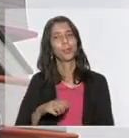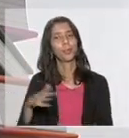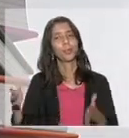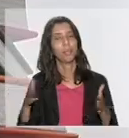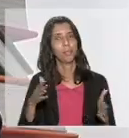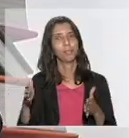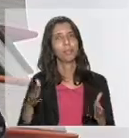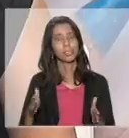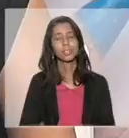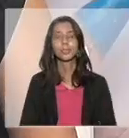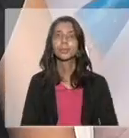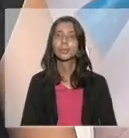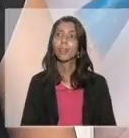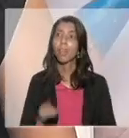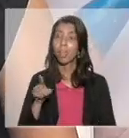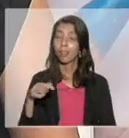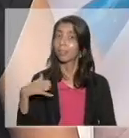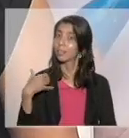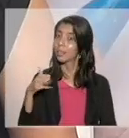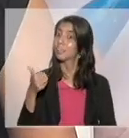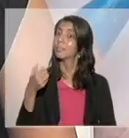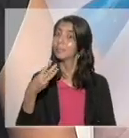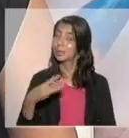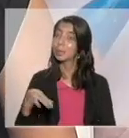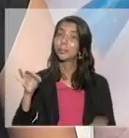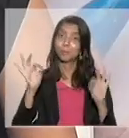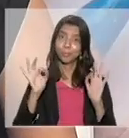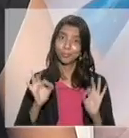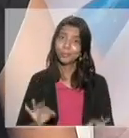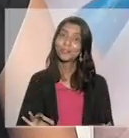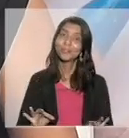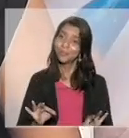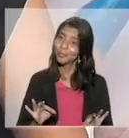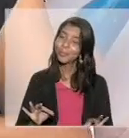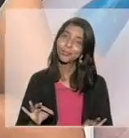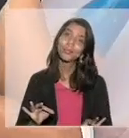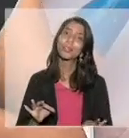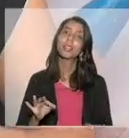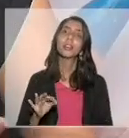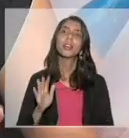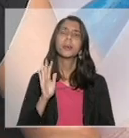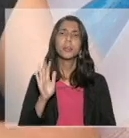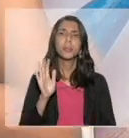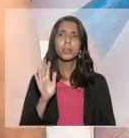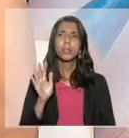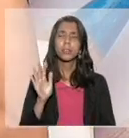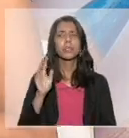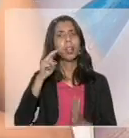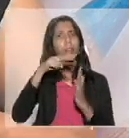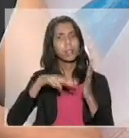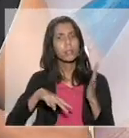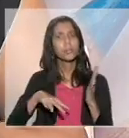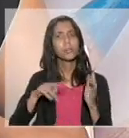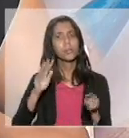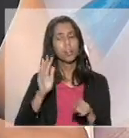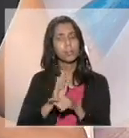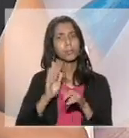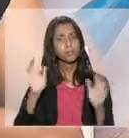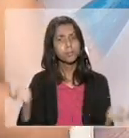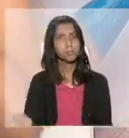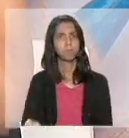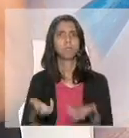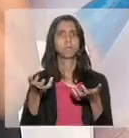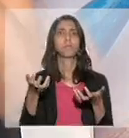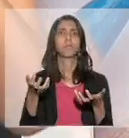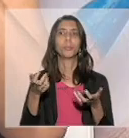fase. Gente, ela tem 13 anos mesmo, tá? A gente não enganou, não. Mas é que a leitura traz isso também,